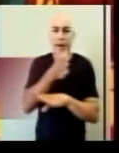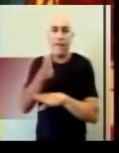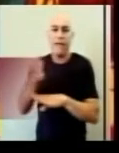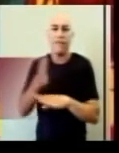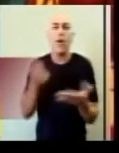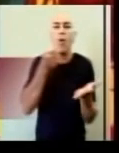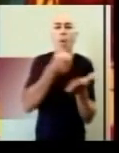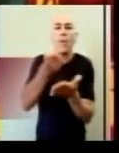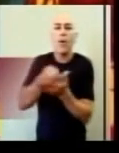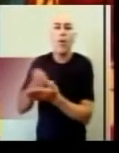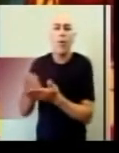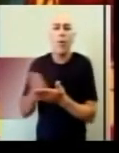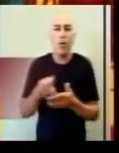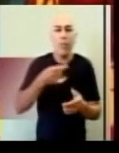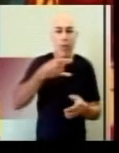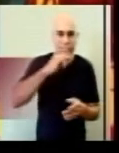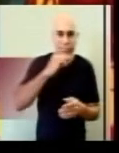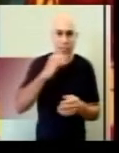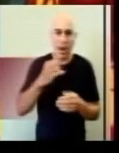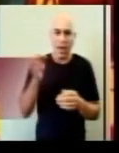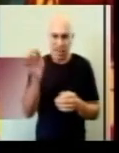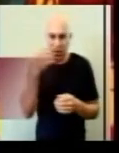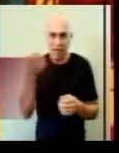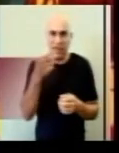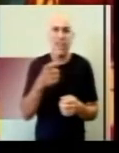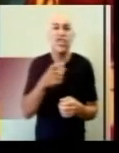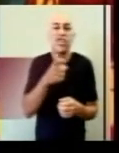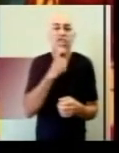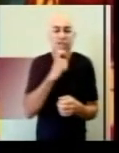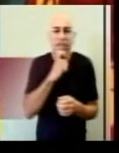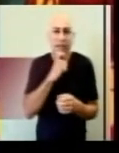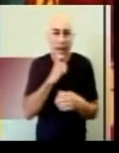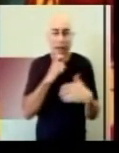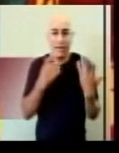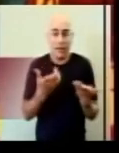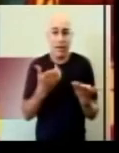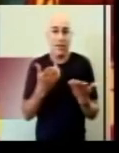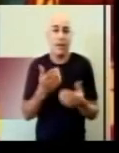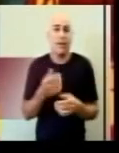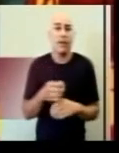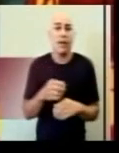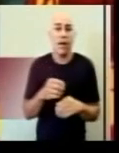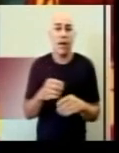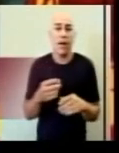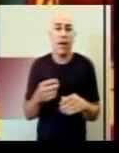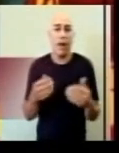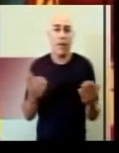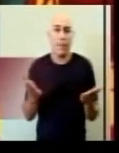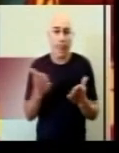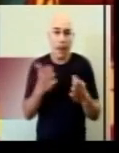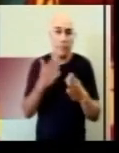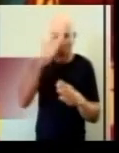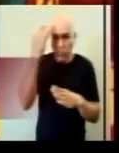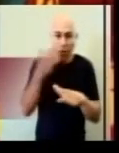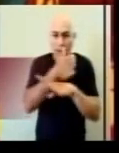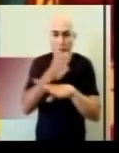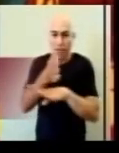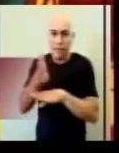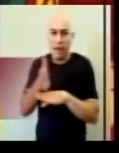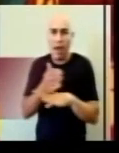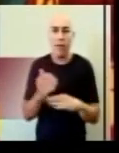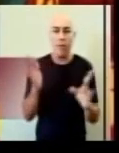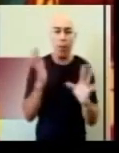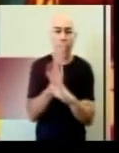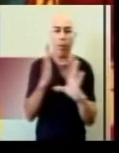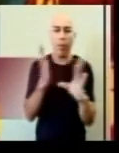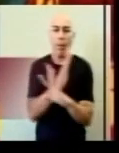se aglomeram em torno dos estabelecimentos que vendem as bebidas, né? Elas têm o acesso ao estabelecimento e se aglomeram, acabam